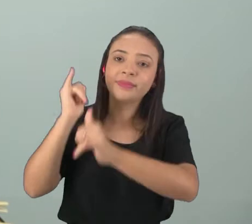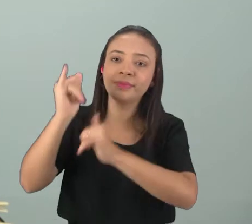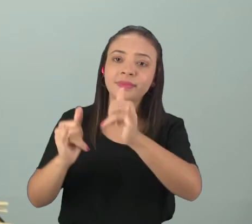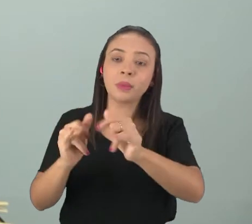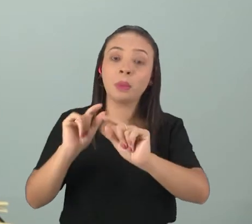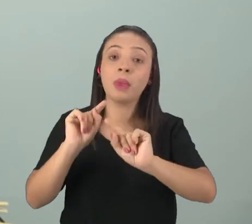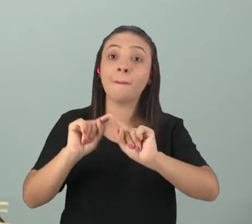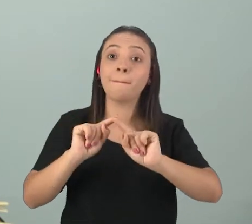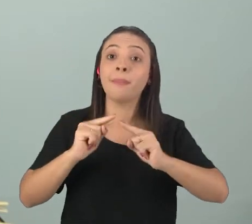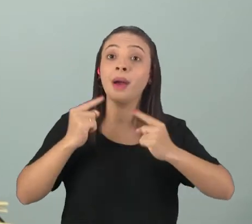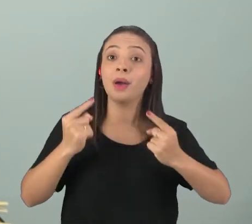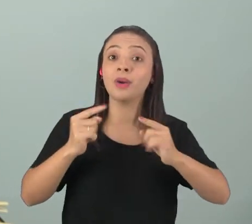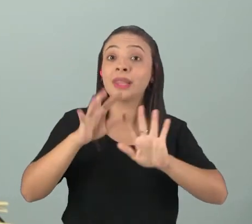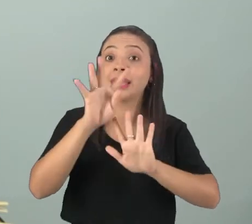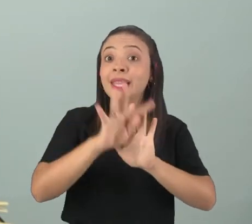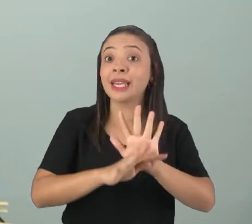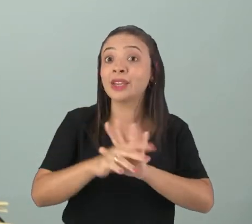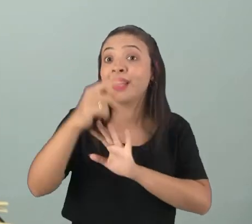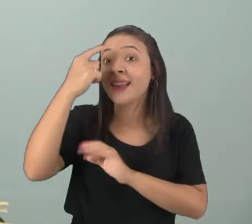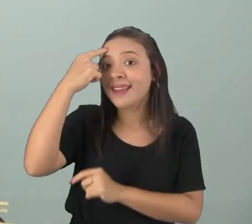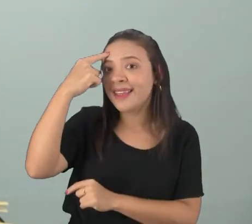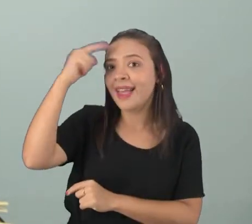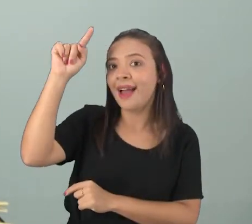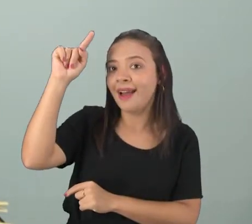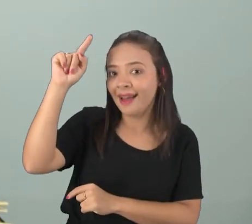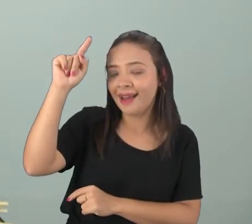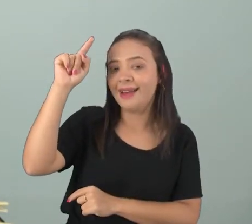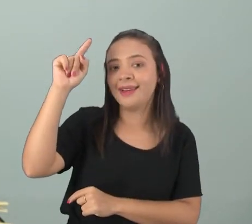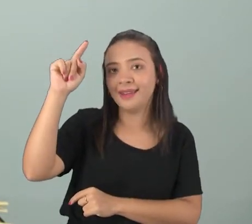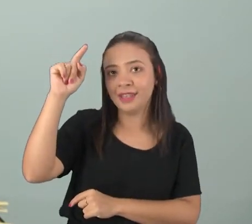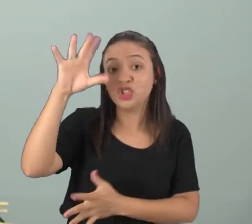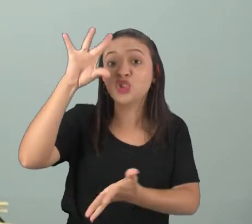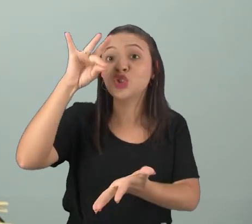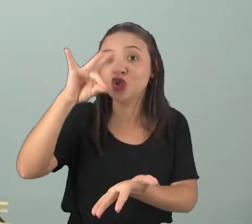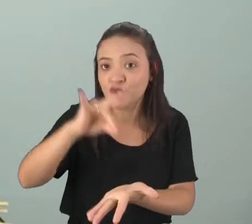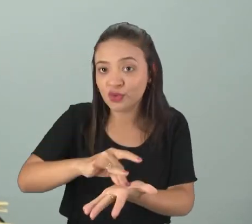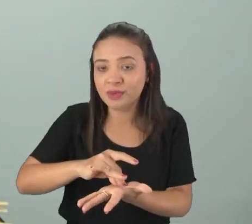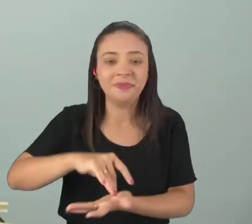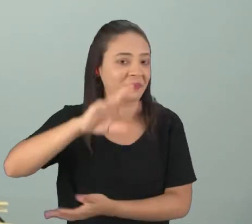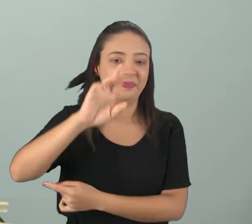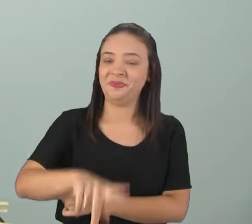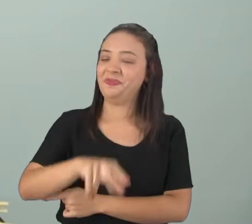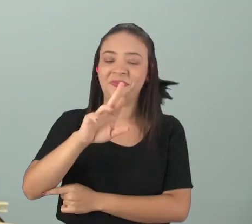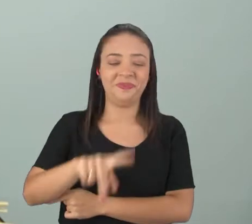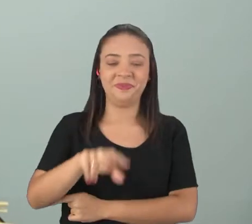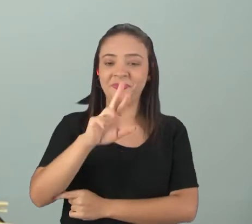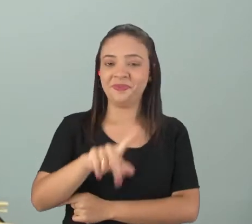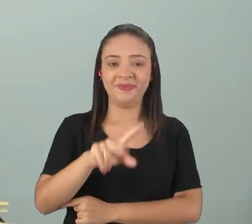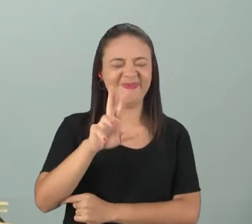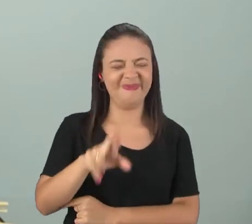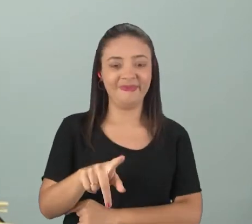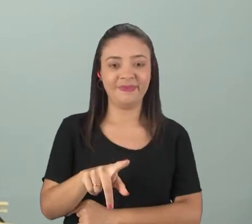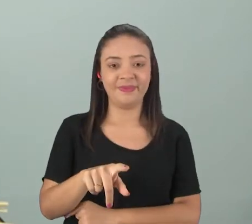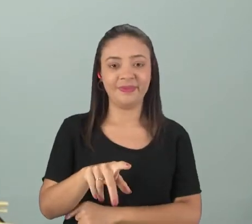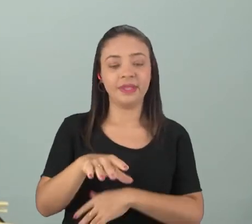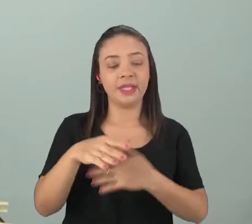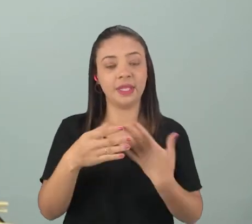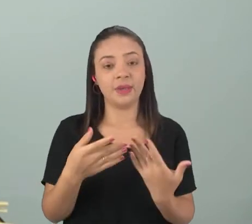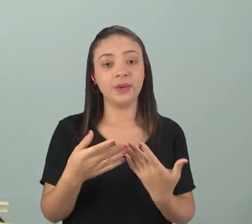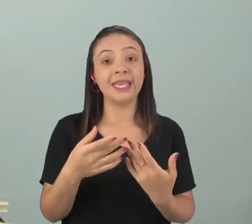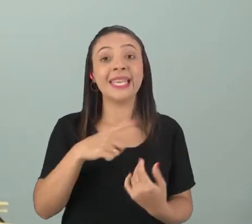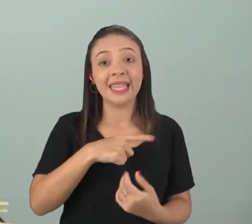textos, né, fictícios, não são textos realmente reais, né, que a gente possa ter uma